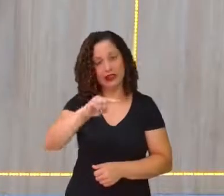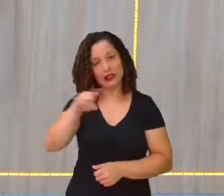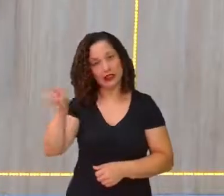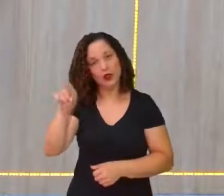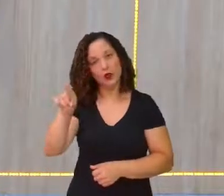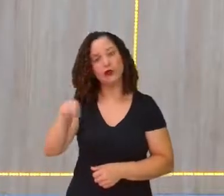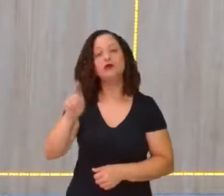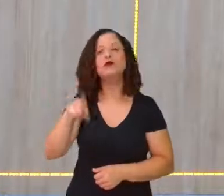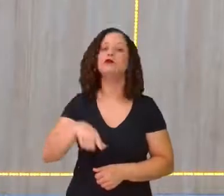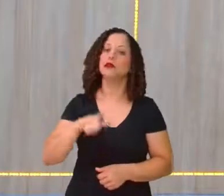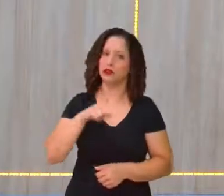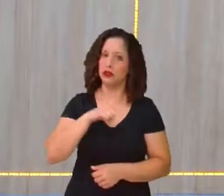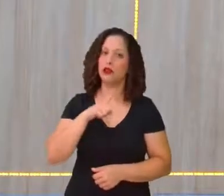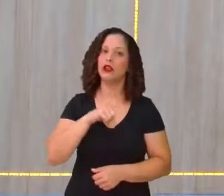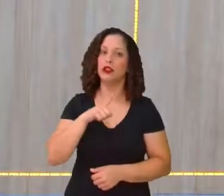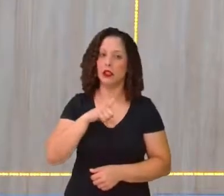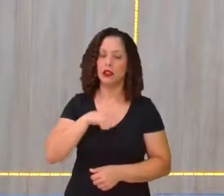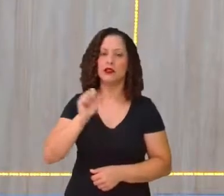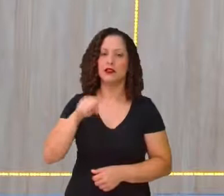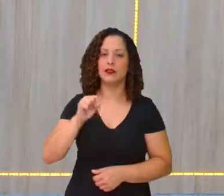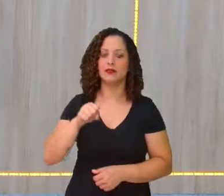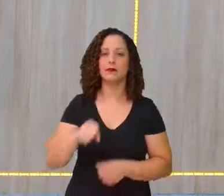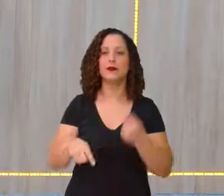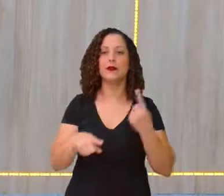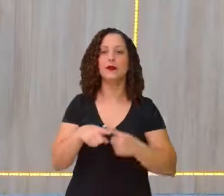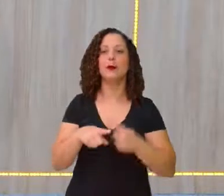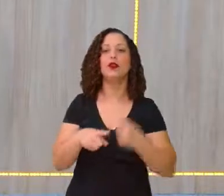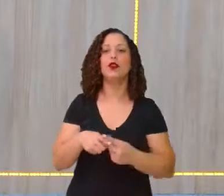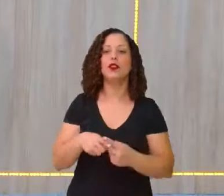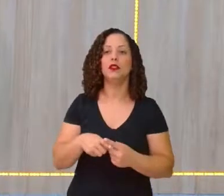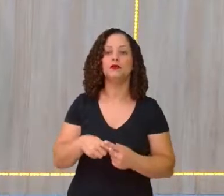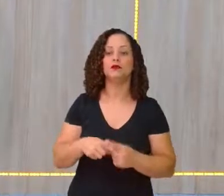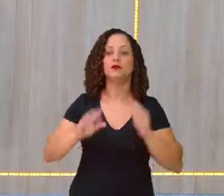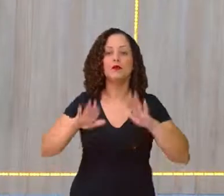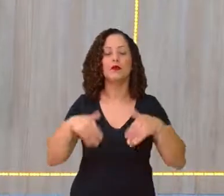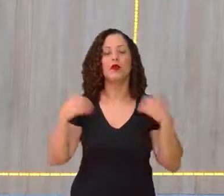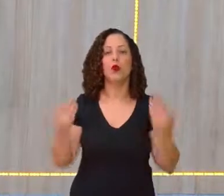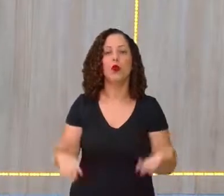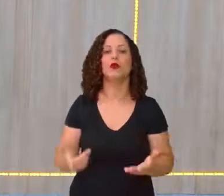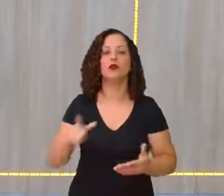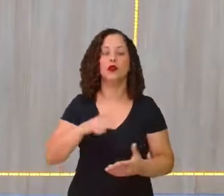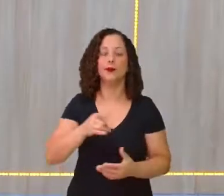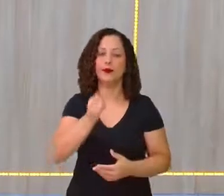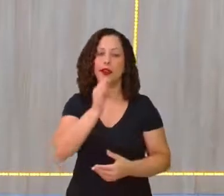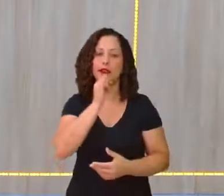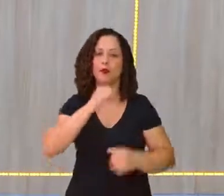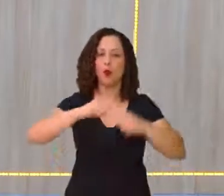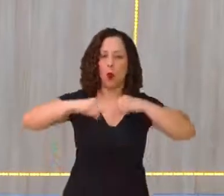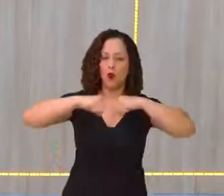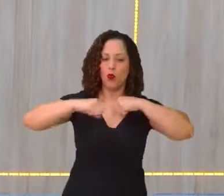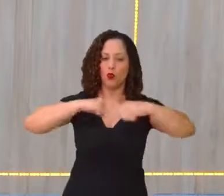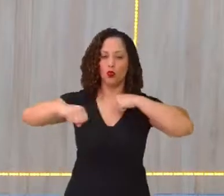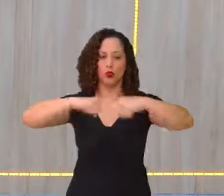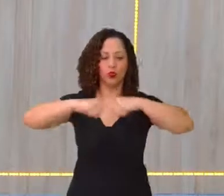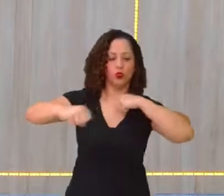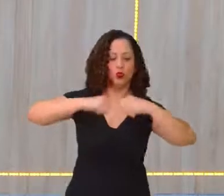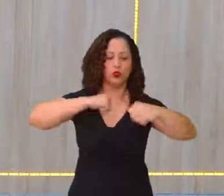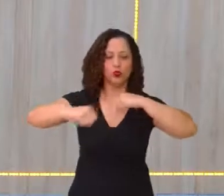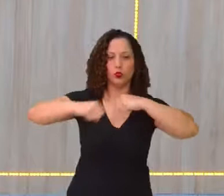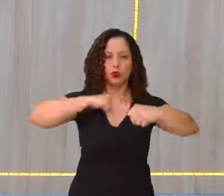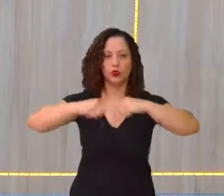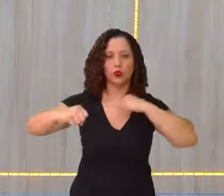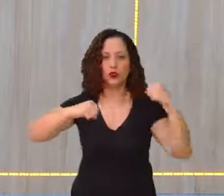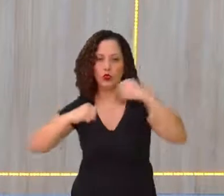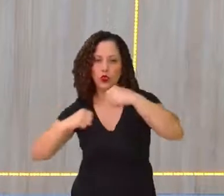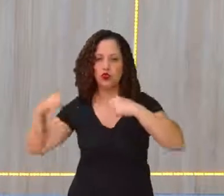Nos esportes de combate também, porque no momento em que, né, é uma luta, é um combate ali realizado